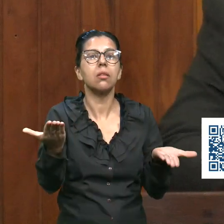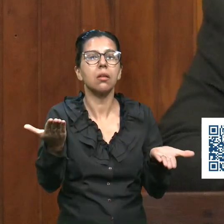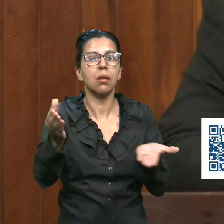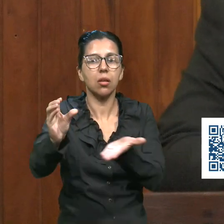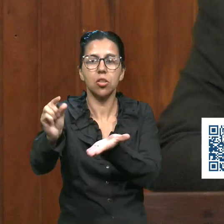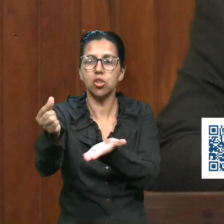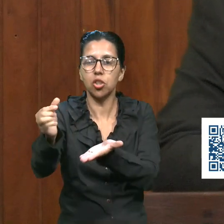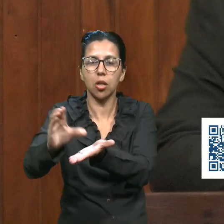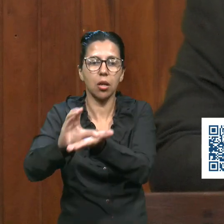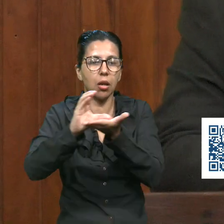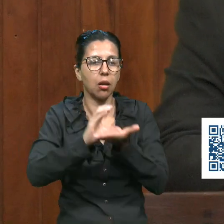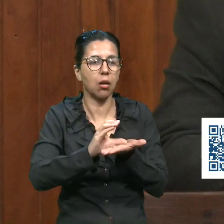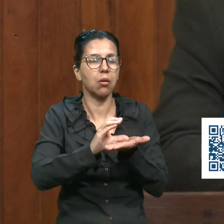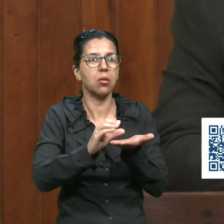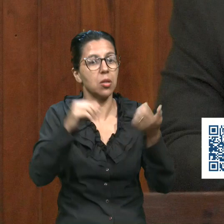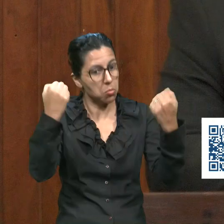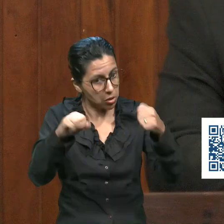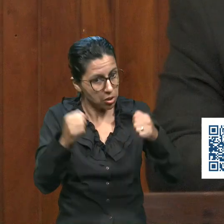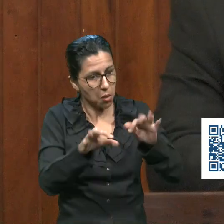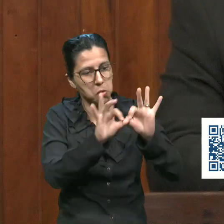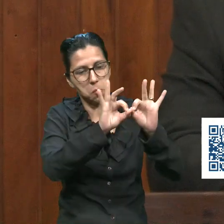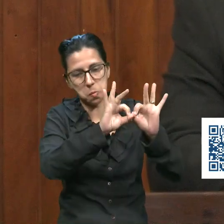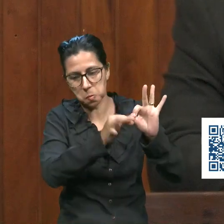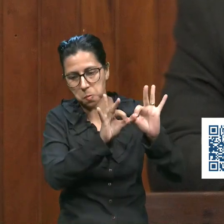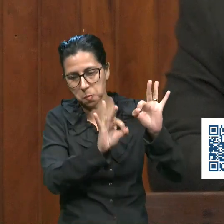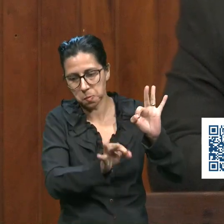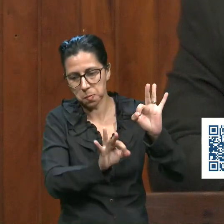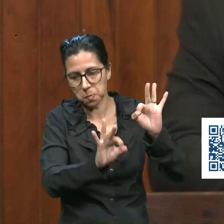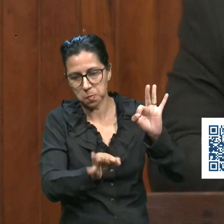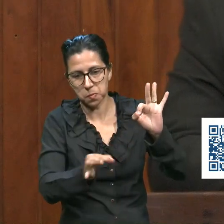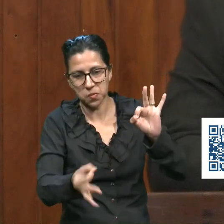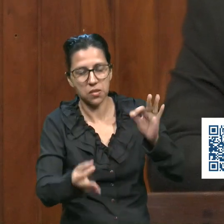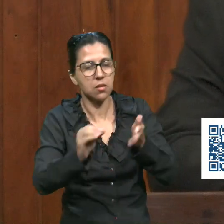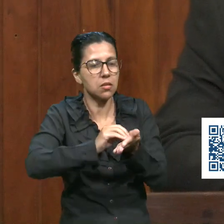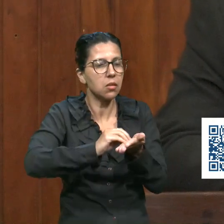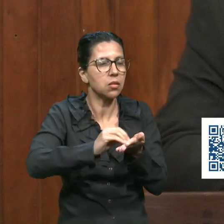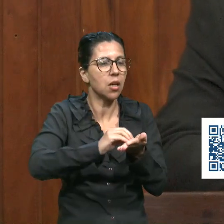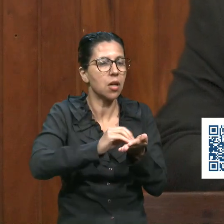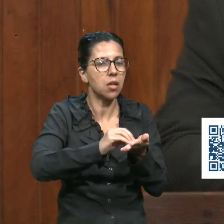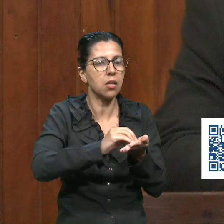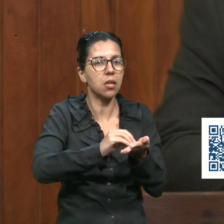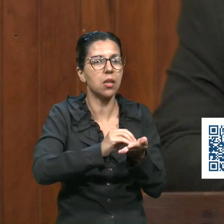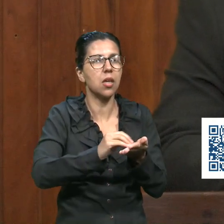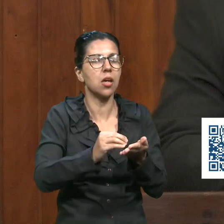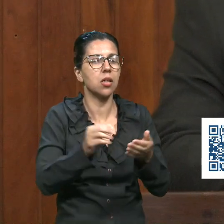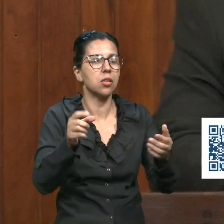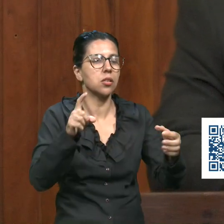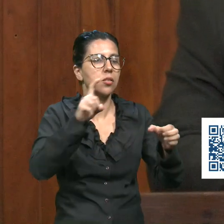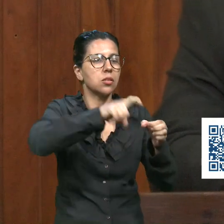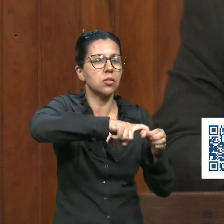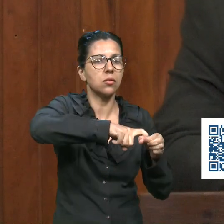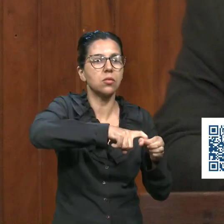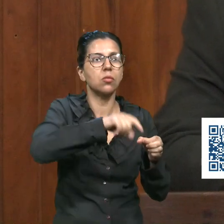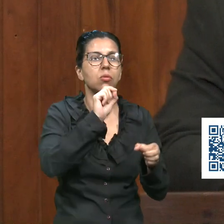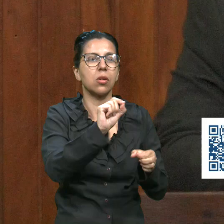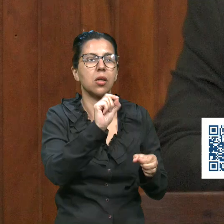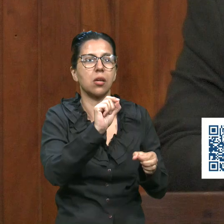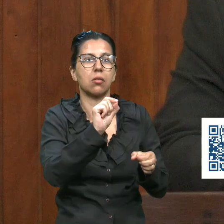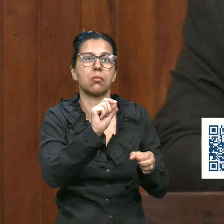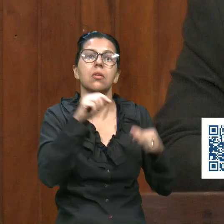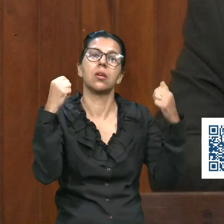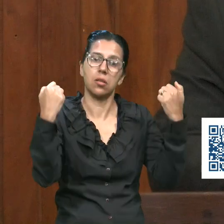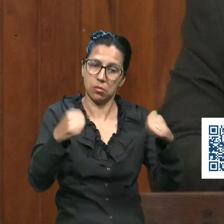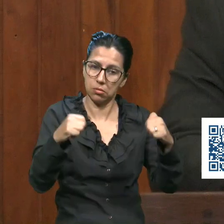Necessitamos de um cronograma detalhado das ações de todas as secretarias envolvidas. Queremos saber quais políticas humanitárias já